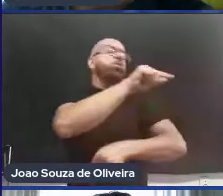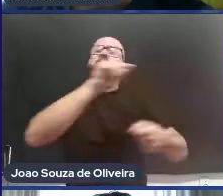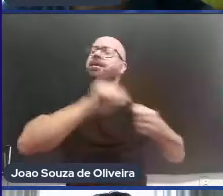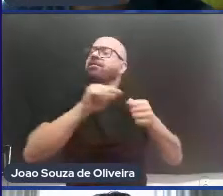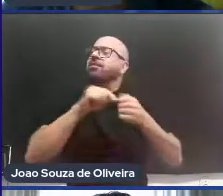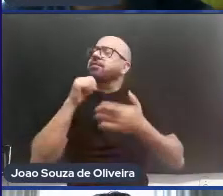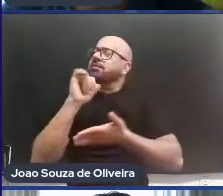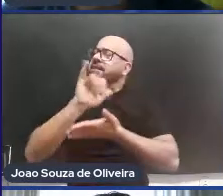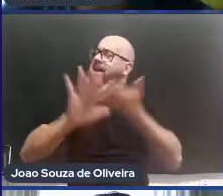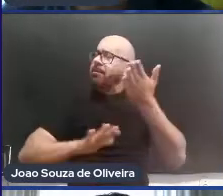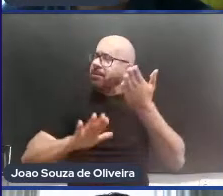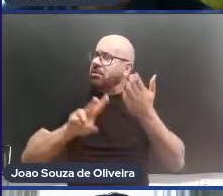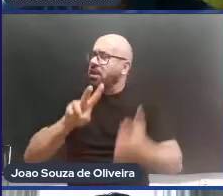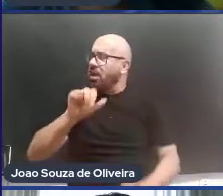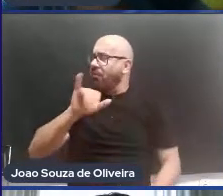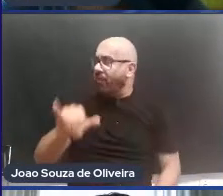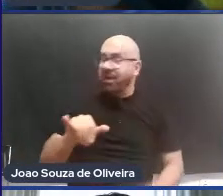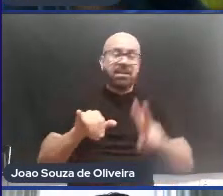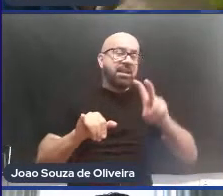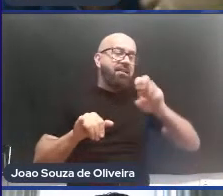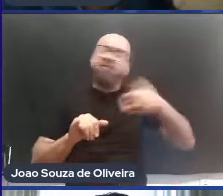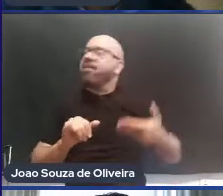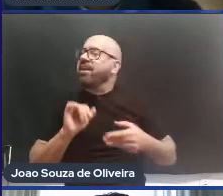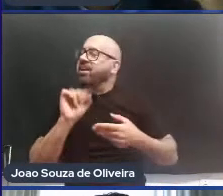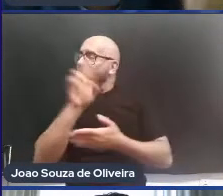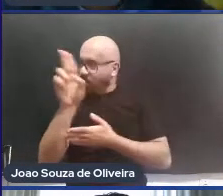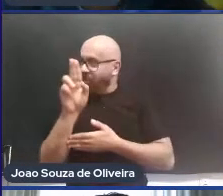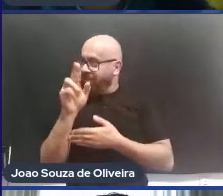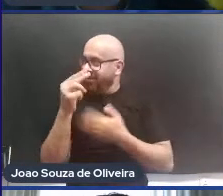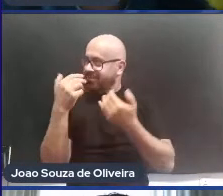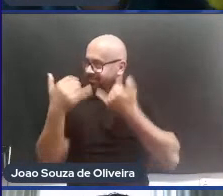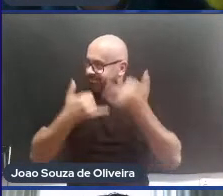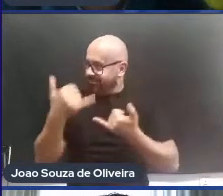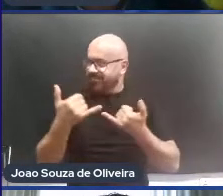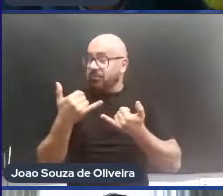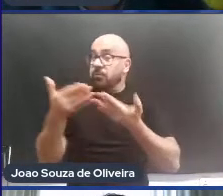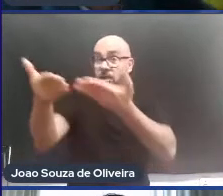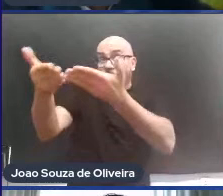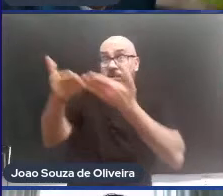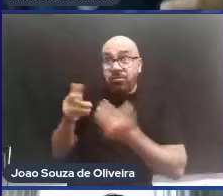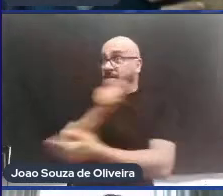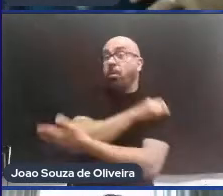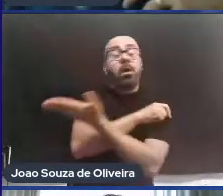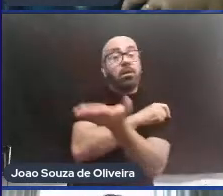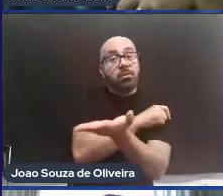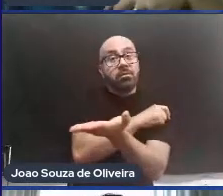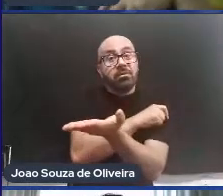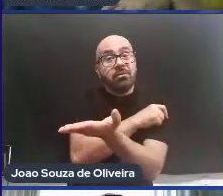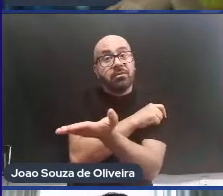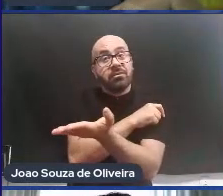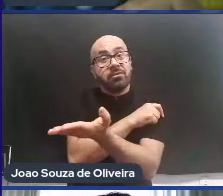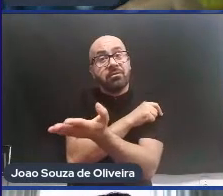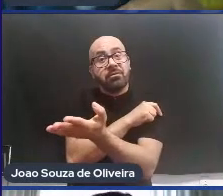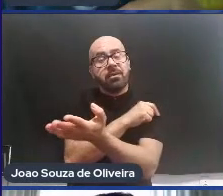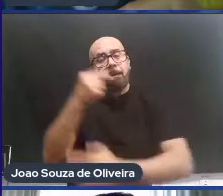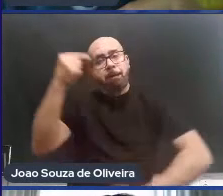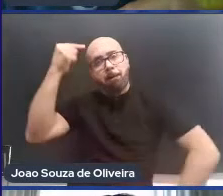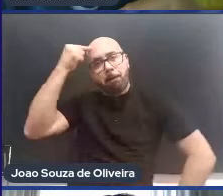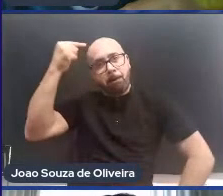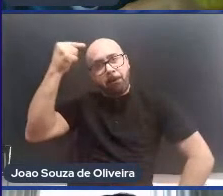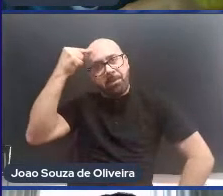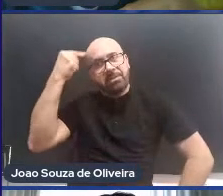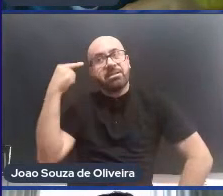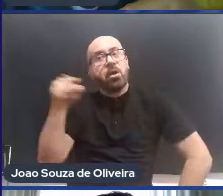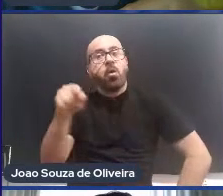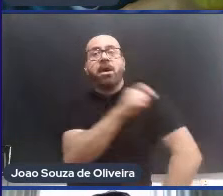fazer um exercício do vaivém então ele convidou aluno para a pensar em